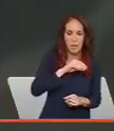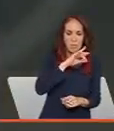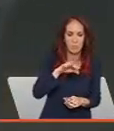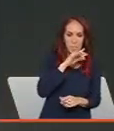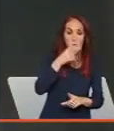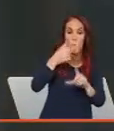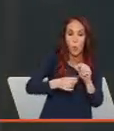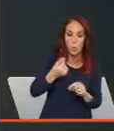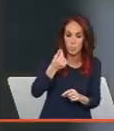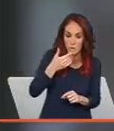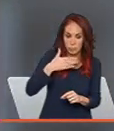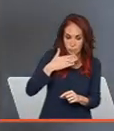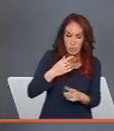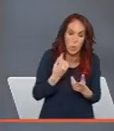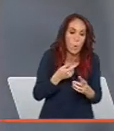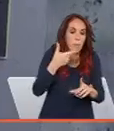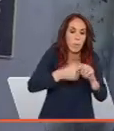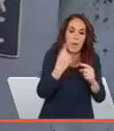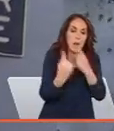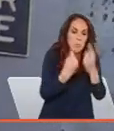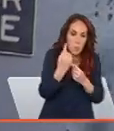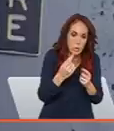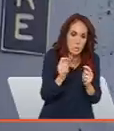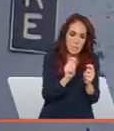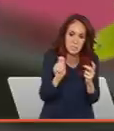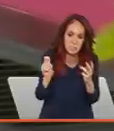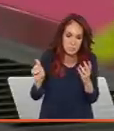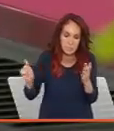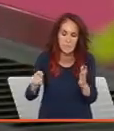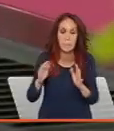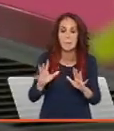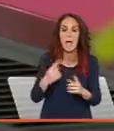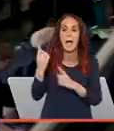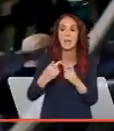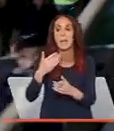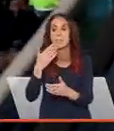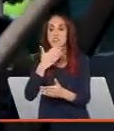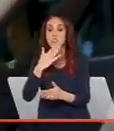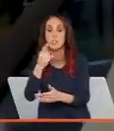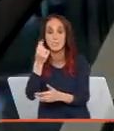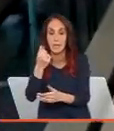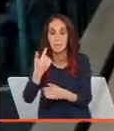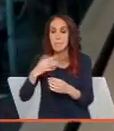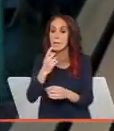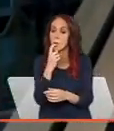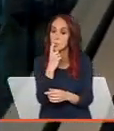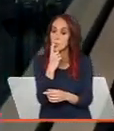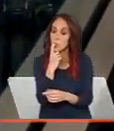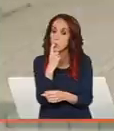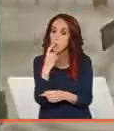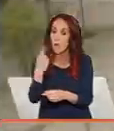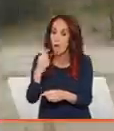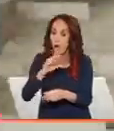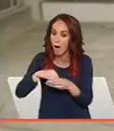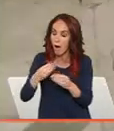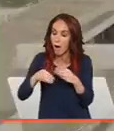famílias compram algo a prestações. Na prática, alguém lhe está a emprestar dinheiro com juros. Alguém